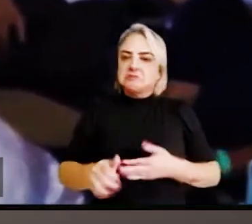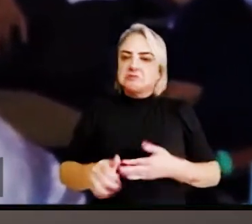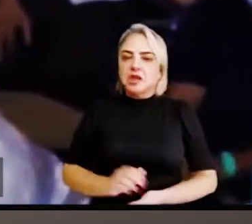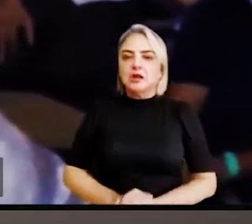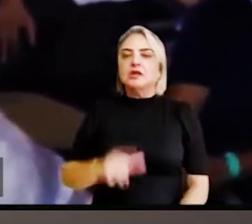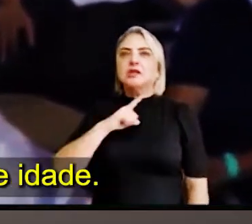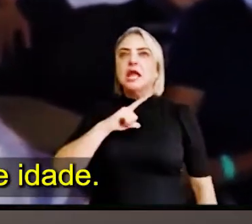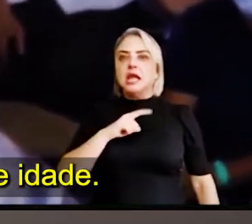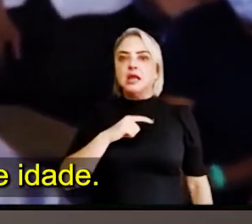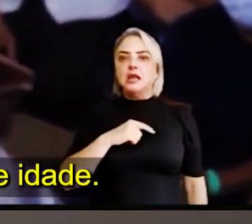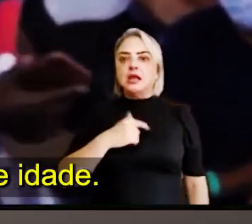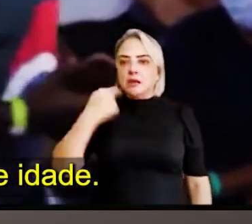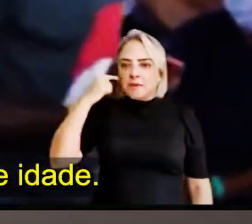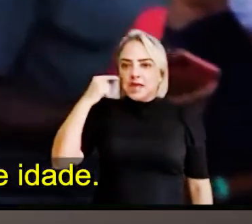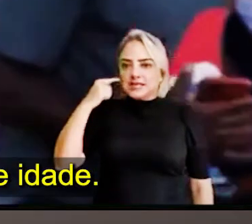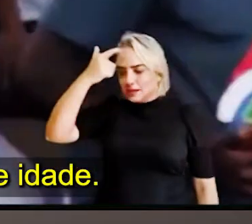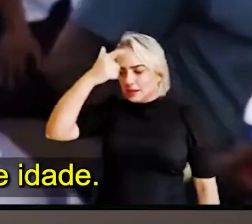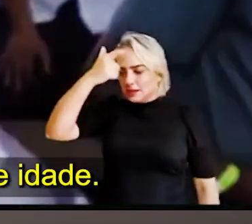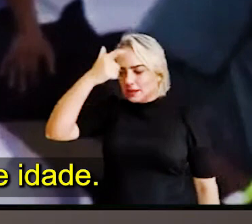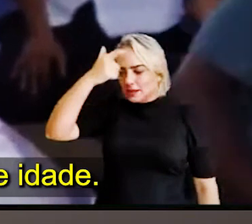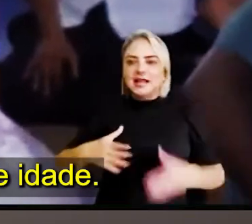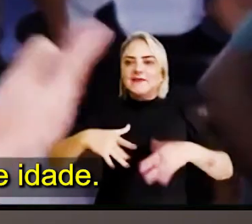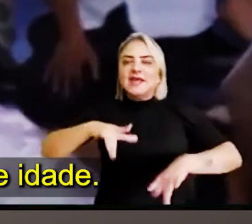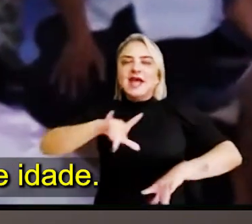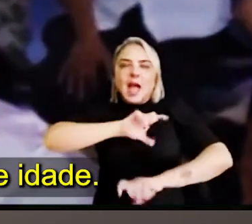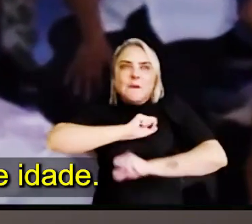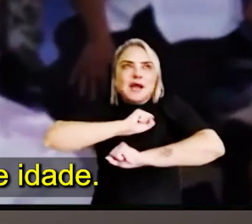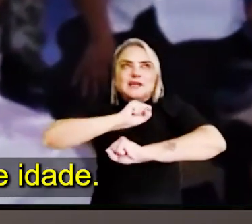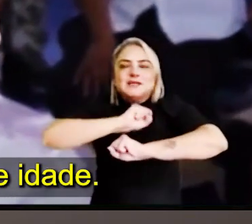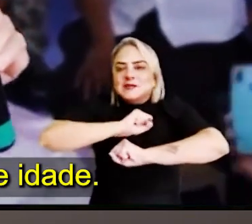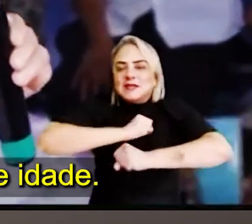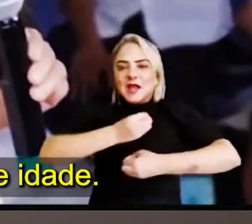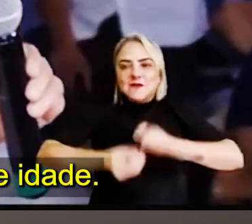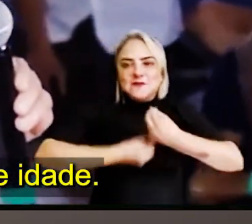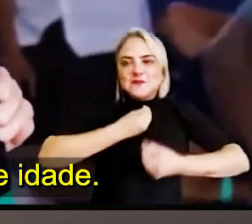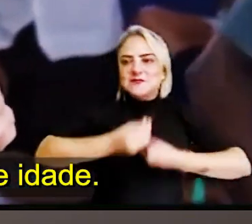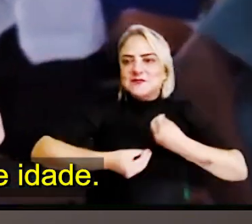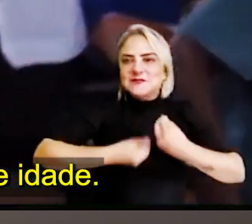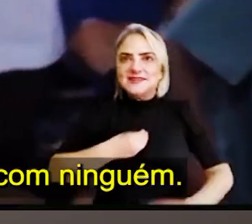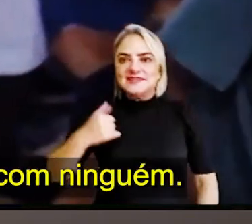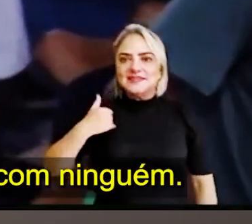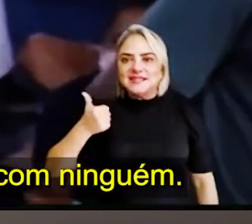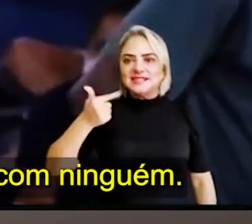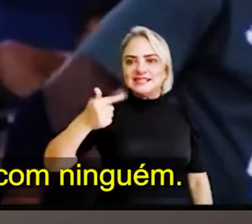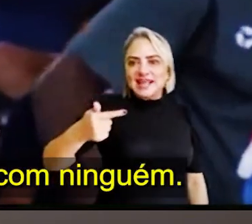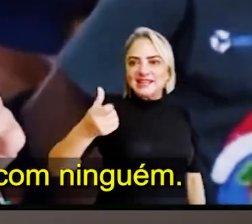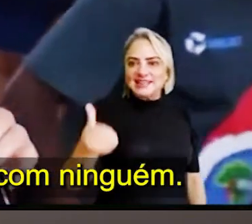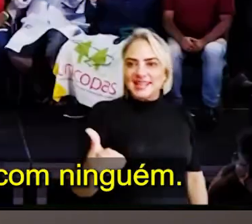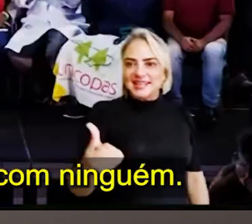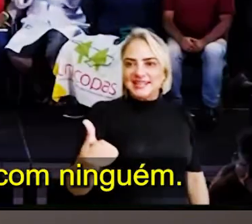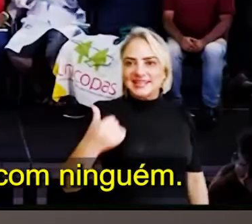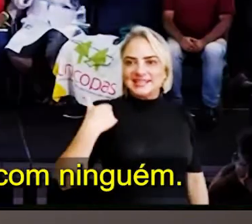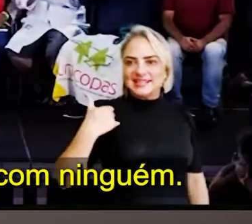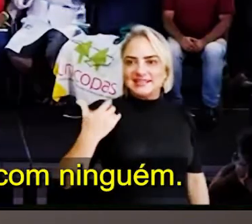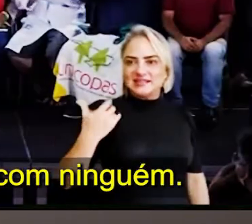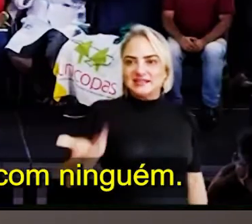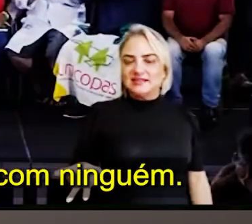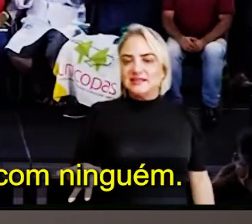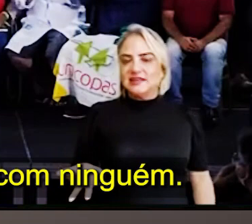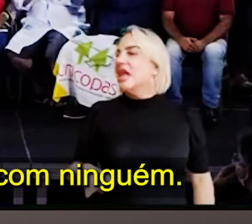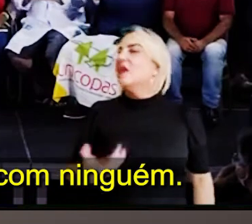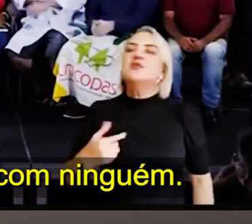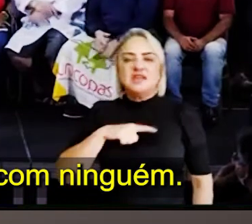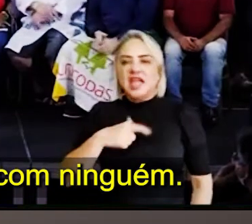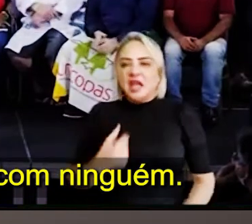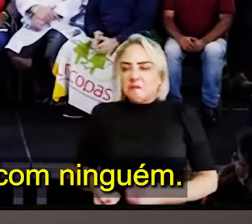leve, apaixonado pela vida, aos 76 anos de idade. Eu não quero gastar meu tempo